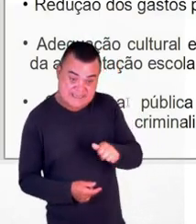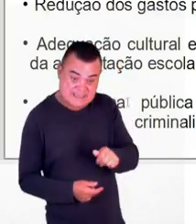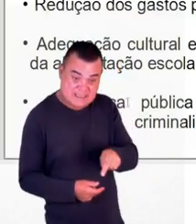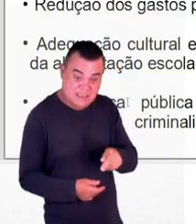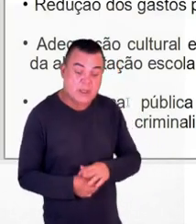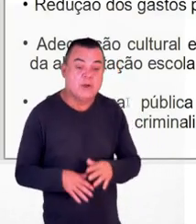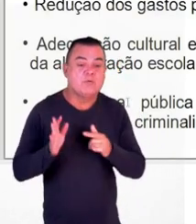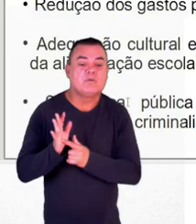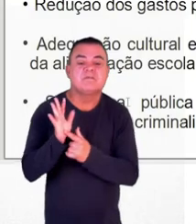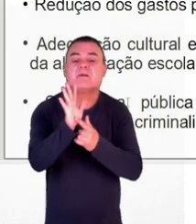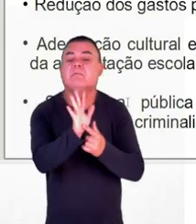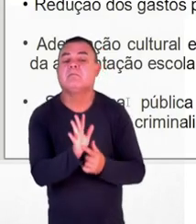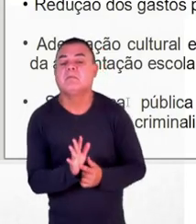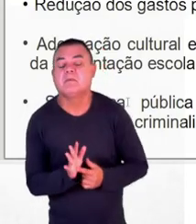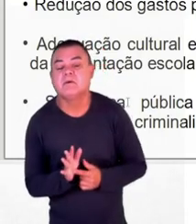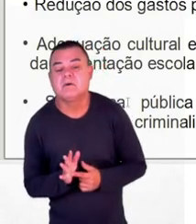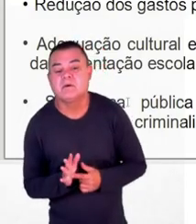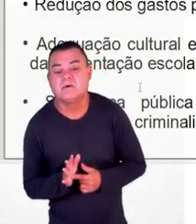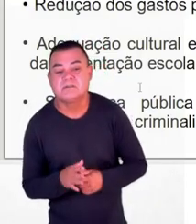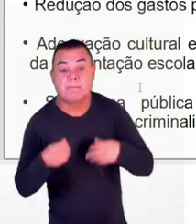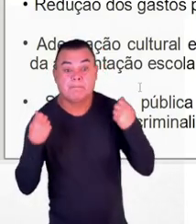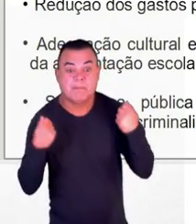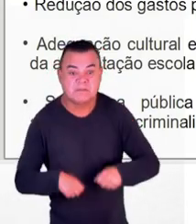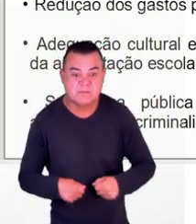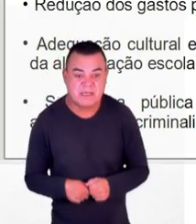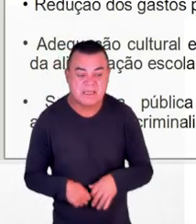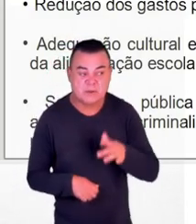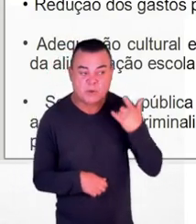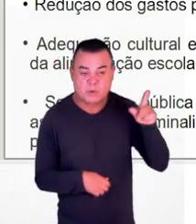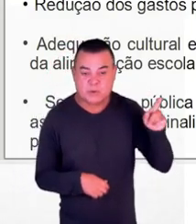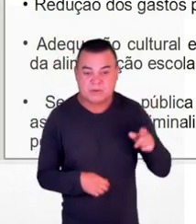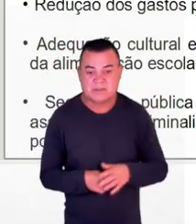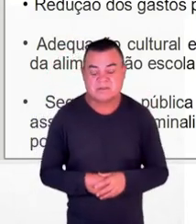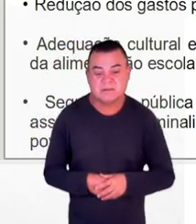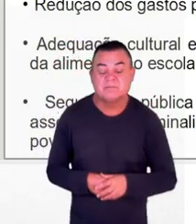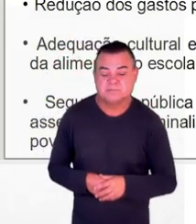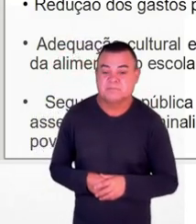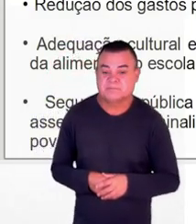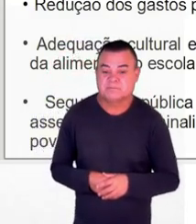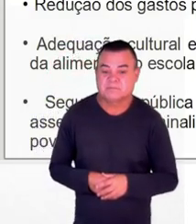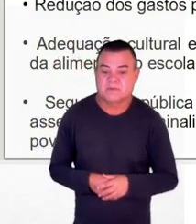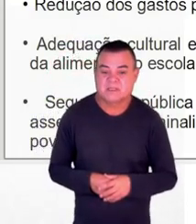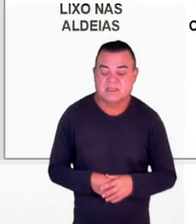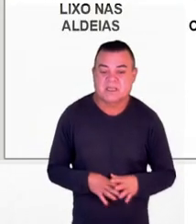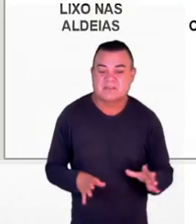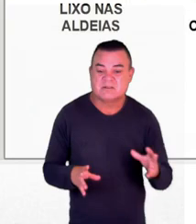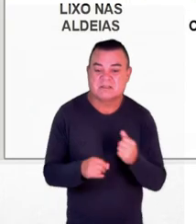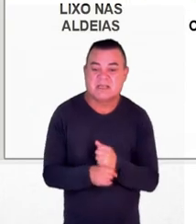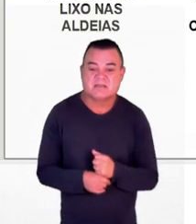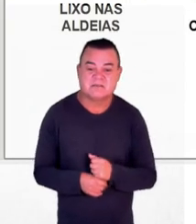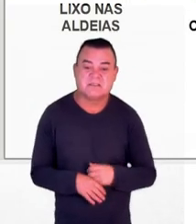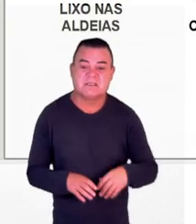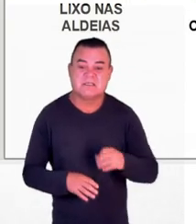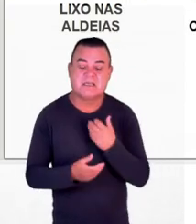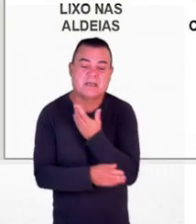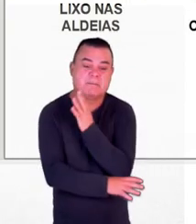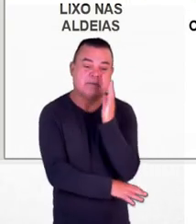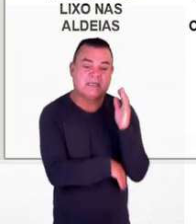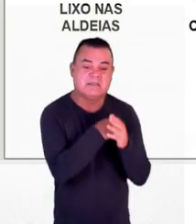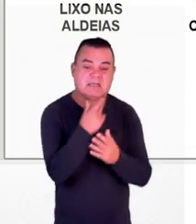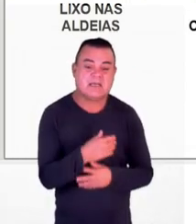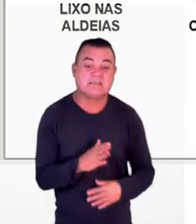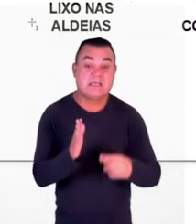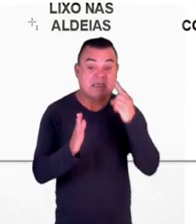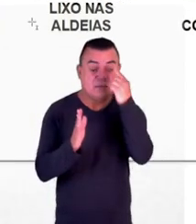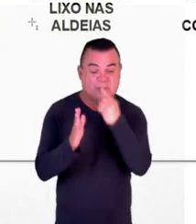mostra eh possibilidades outras possibilidades para esses públicos né resultados ambientais né você reduz o uso de